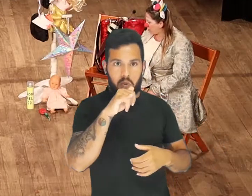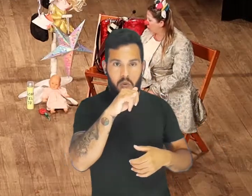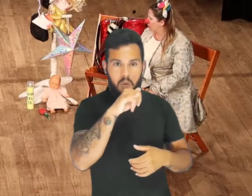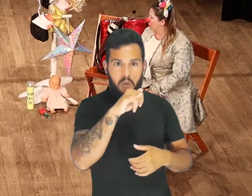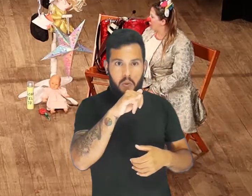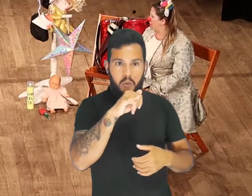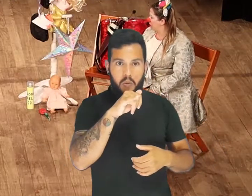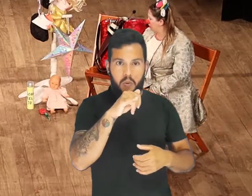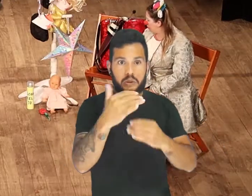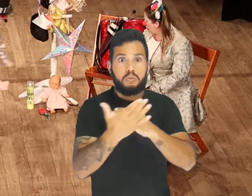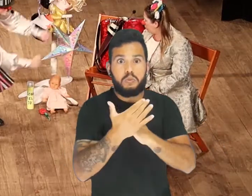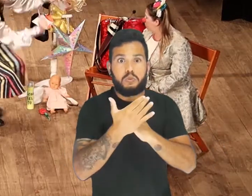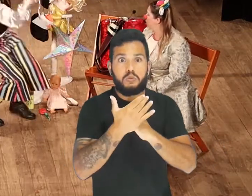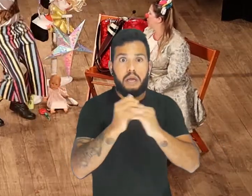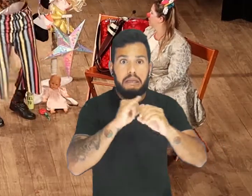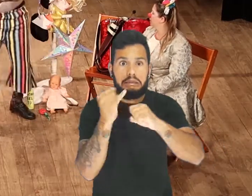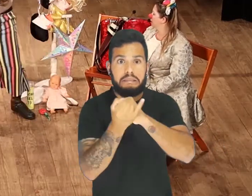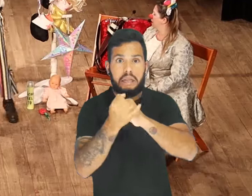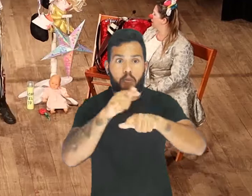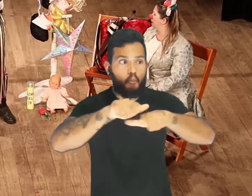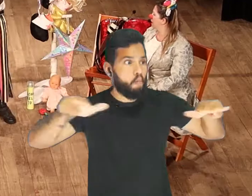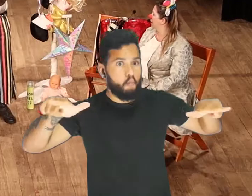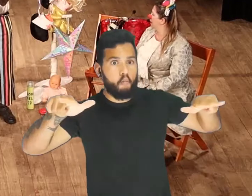Buraco, avião,